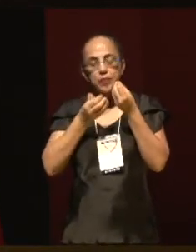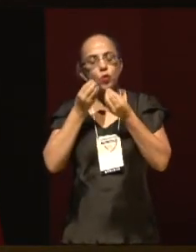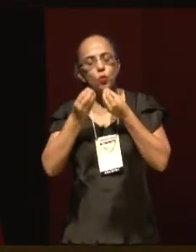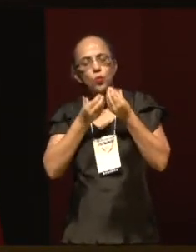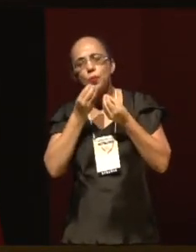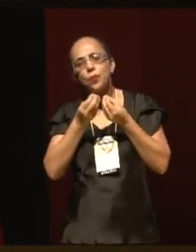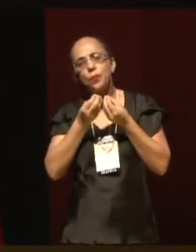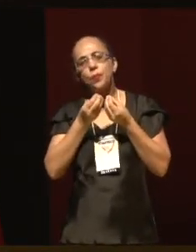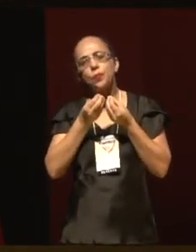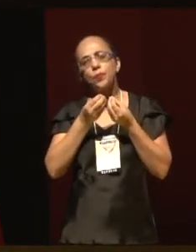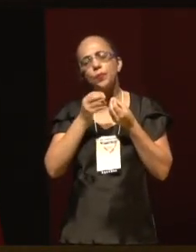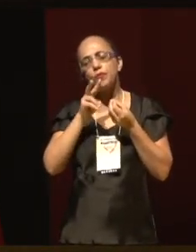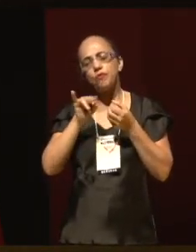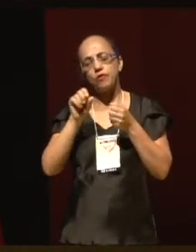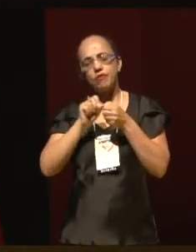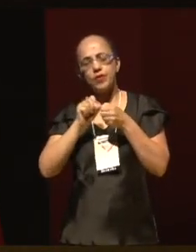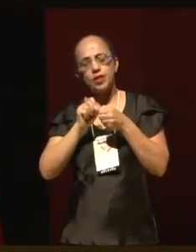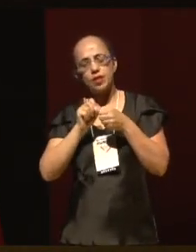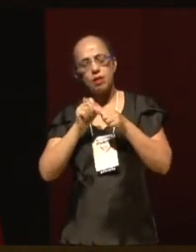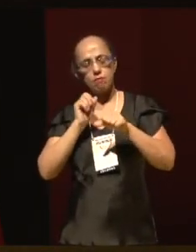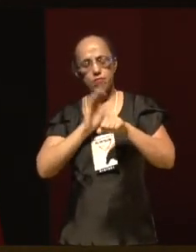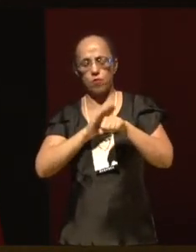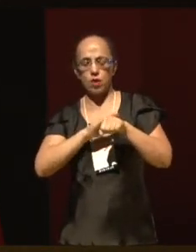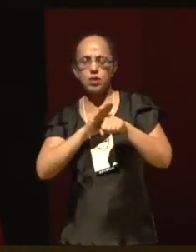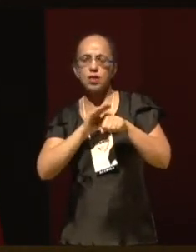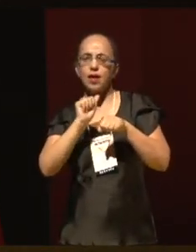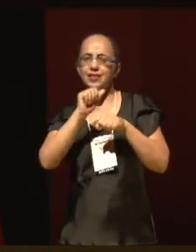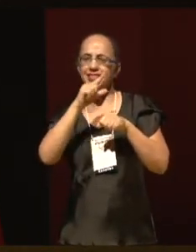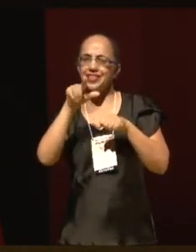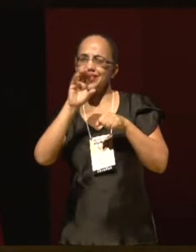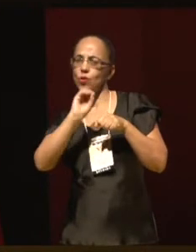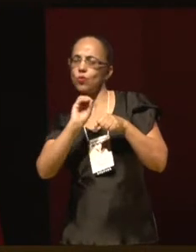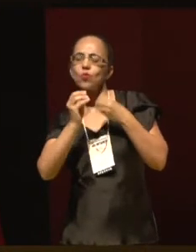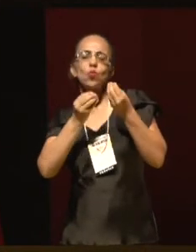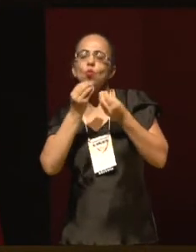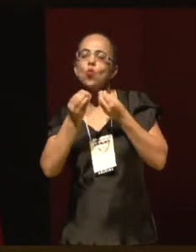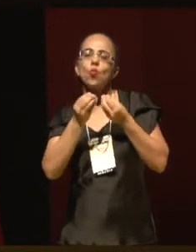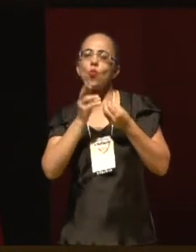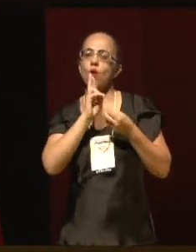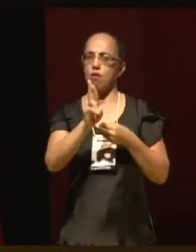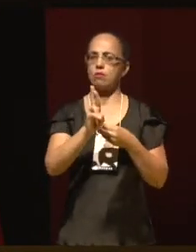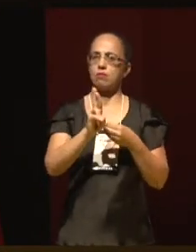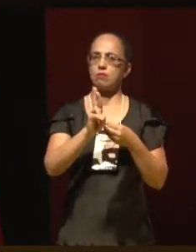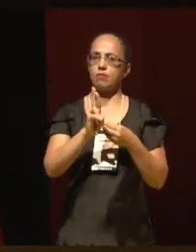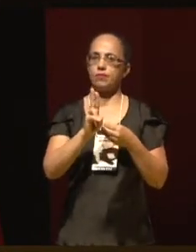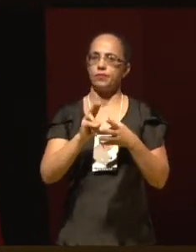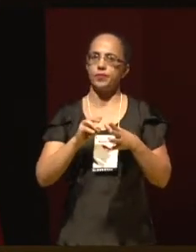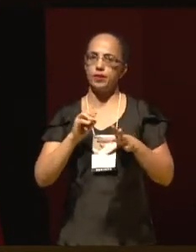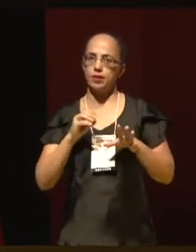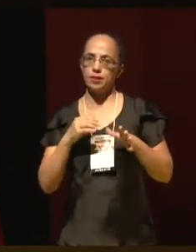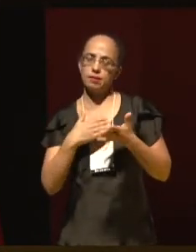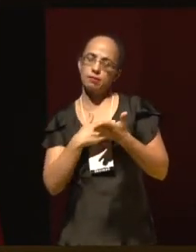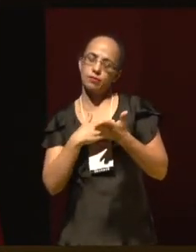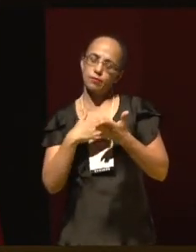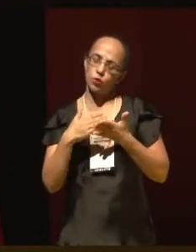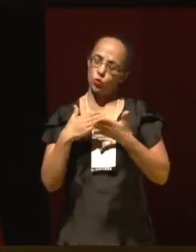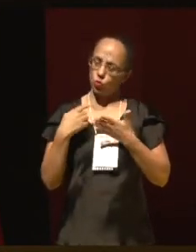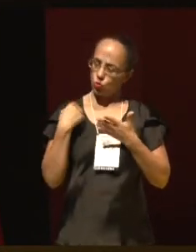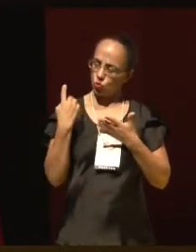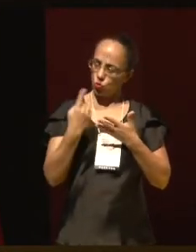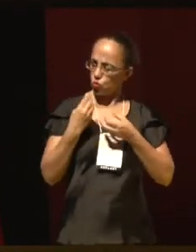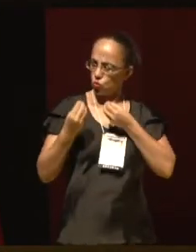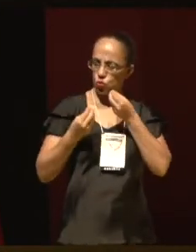aquela ação, a como reagimos. E, em base a como nós